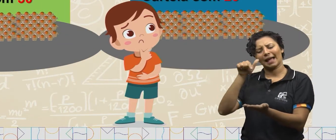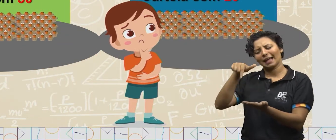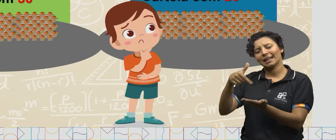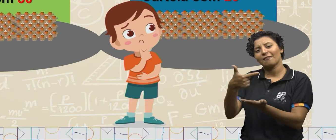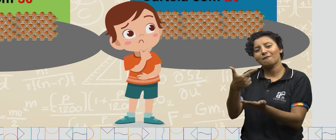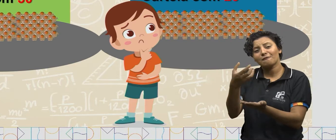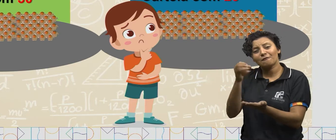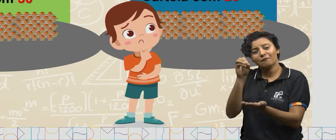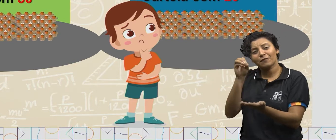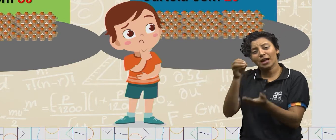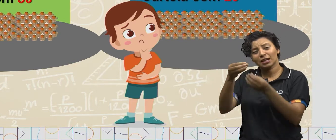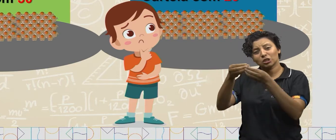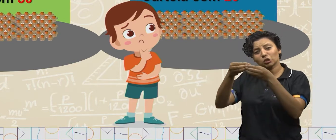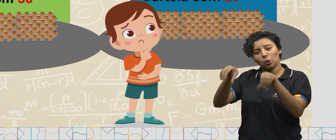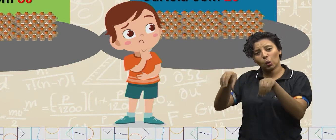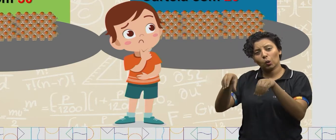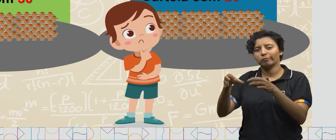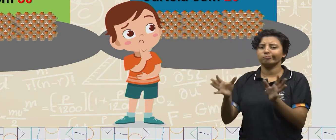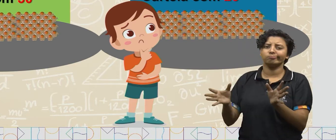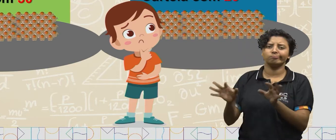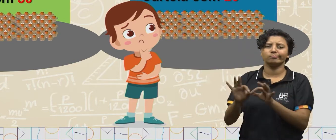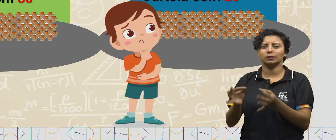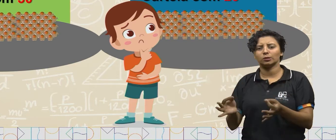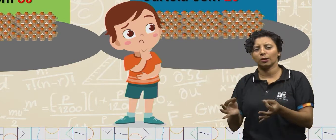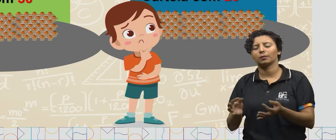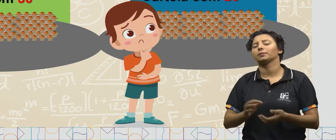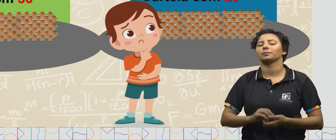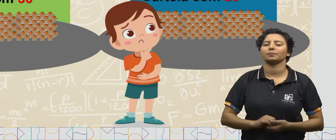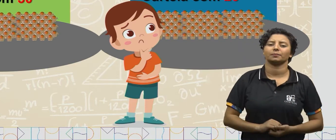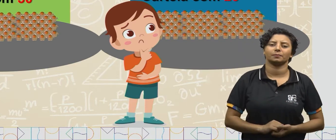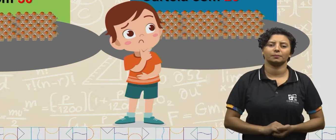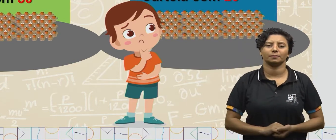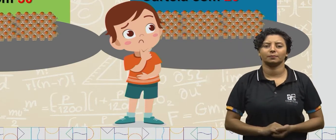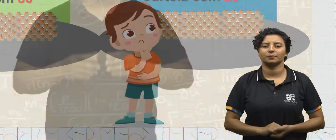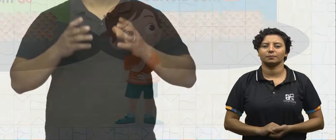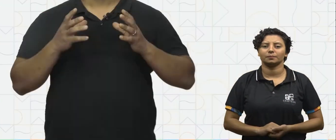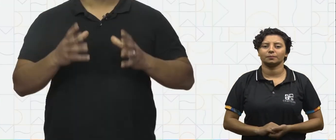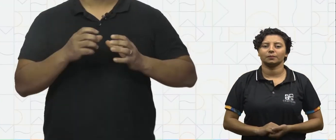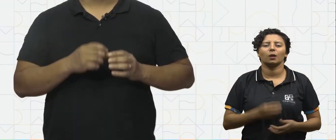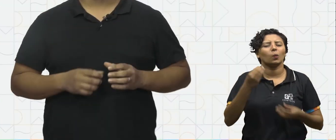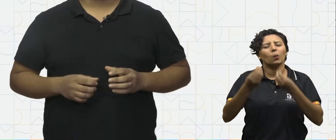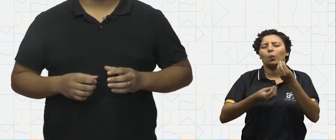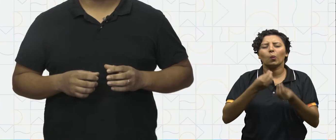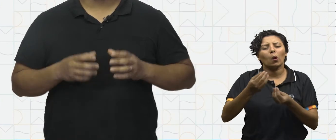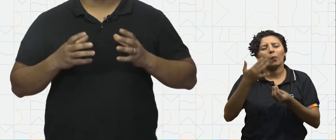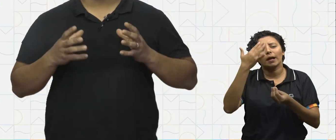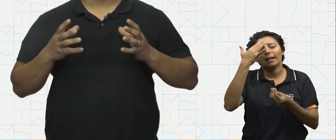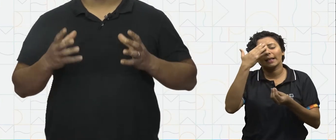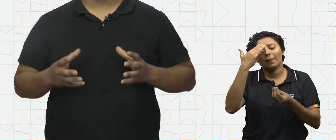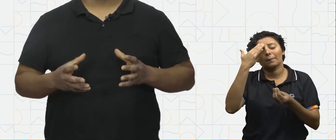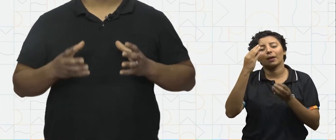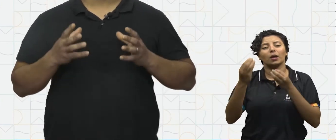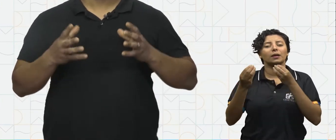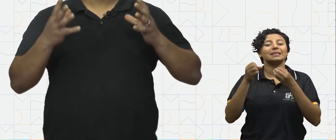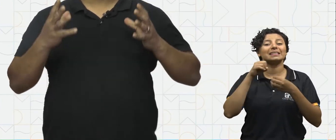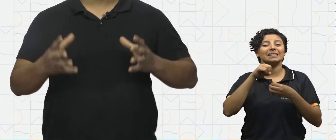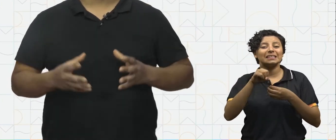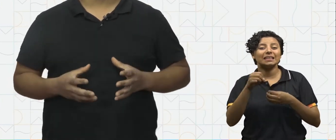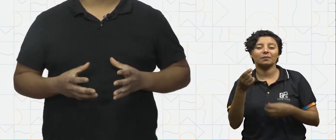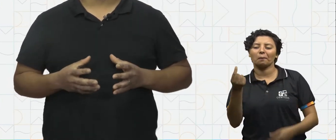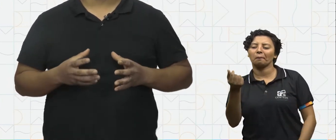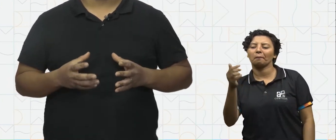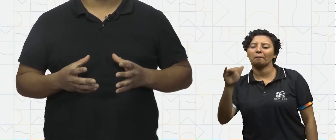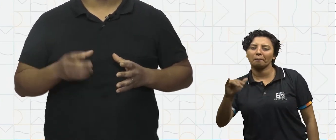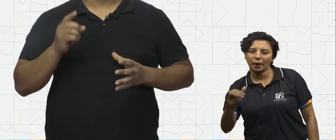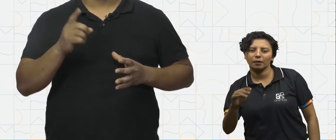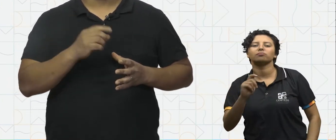entanto, nessa cartela há somente 20 ovos. Como podemos descobrir qual